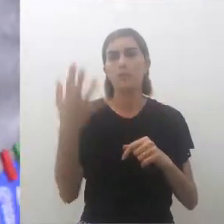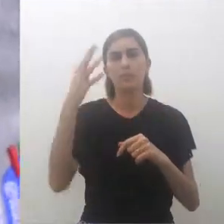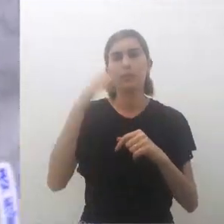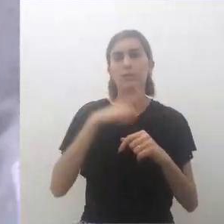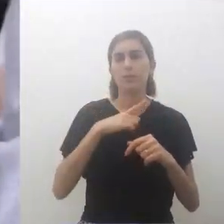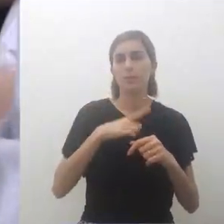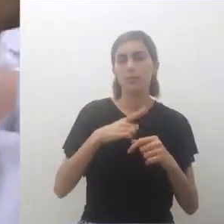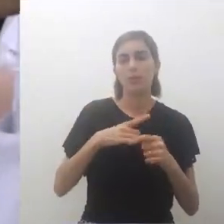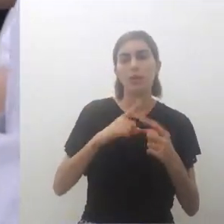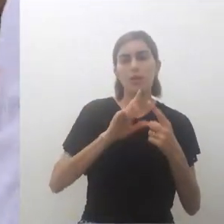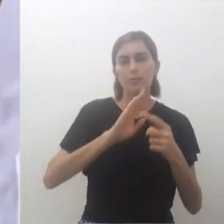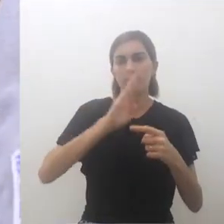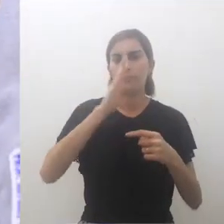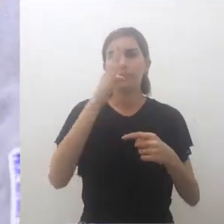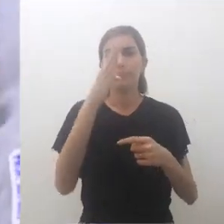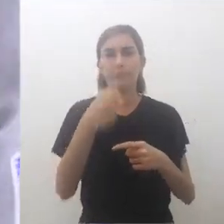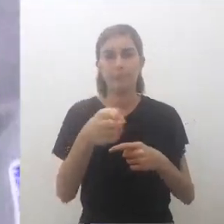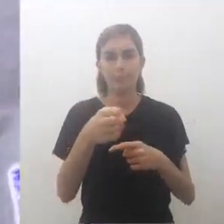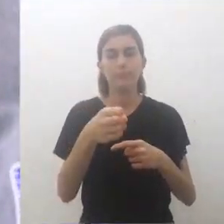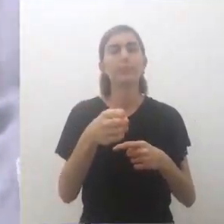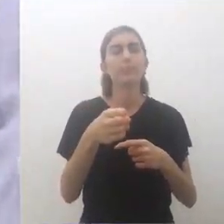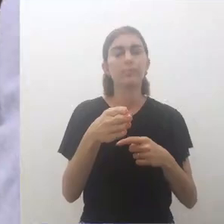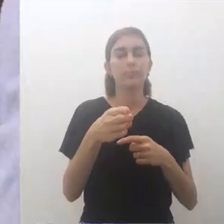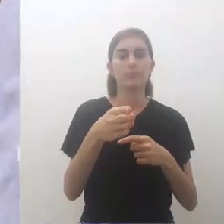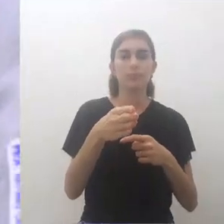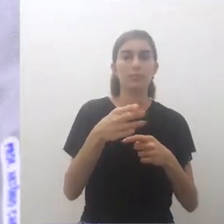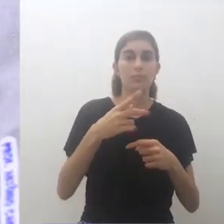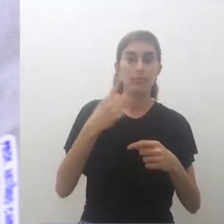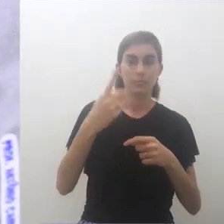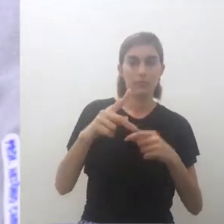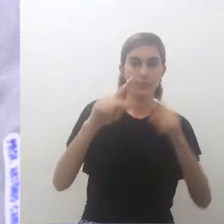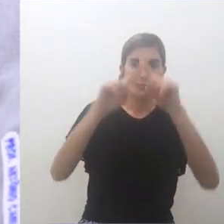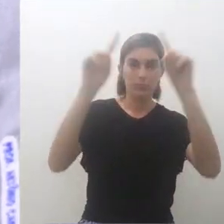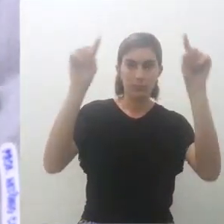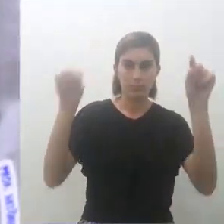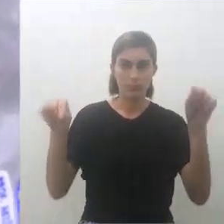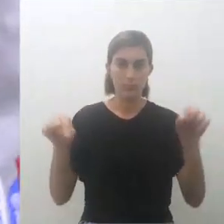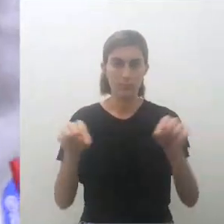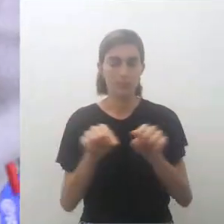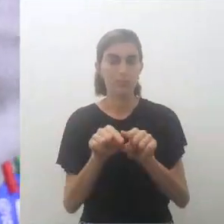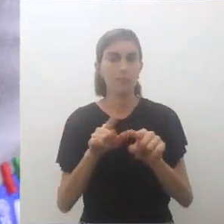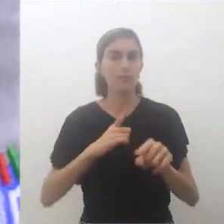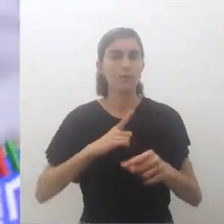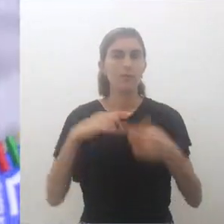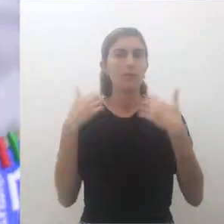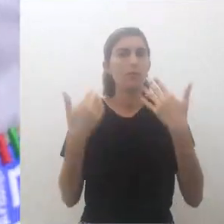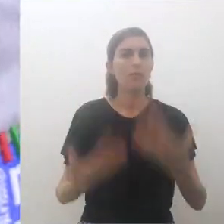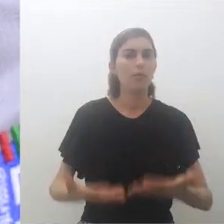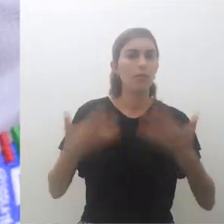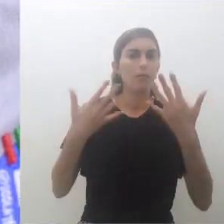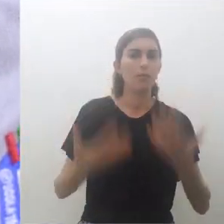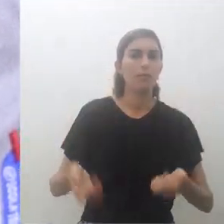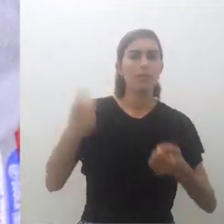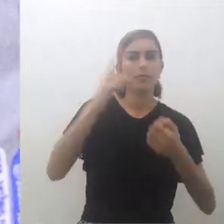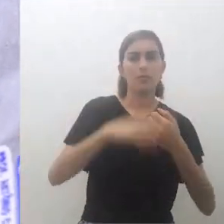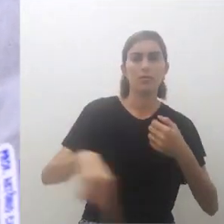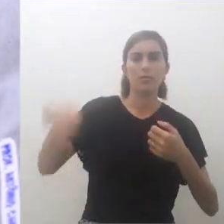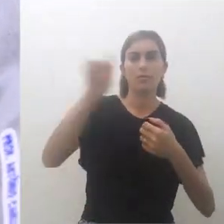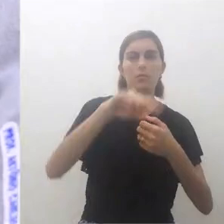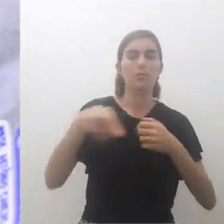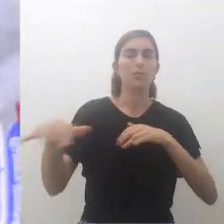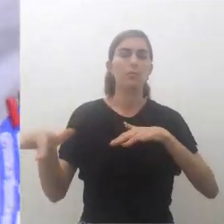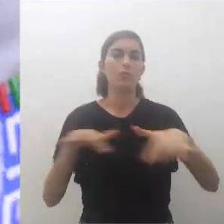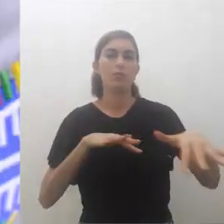um direcionamento para o quadrado. Tem a leveza do círculo, o movimento entre